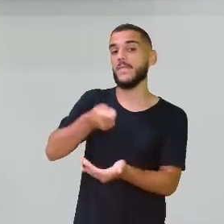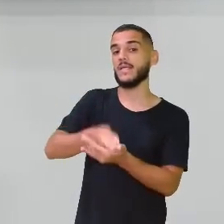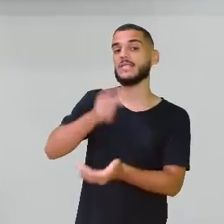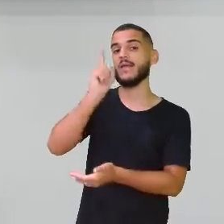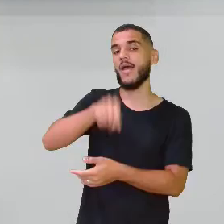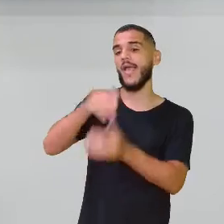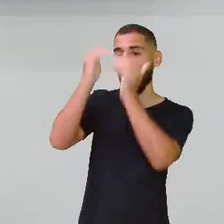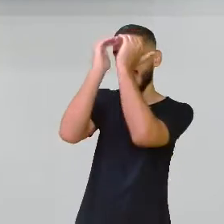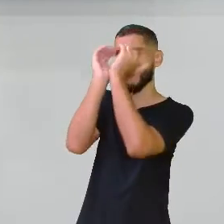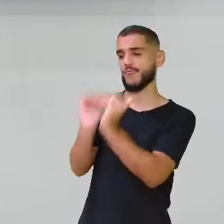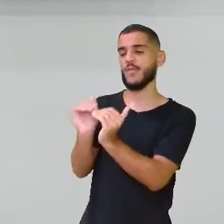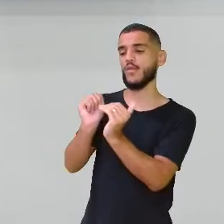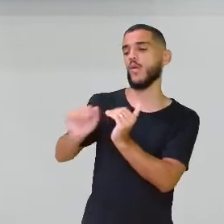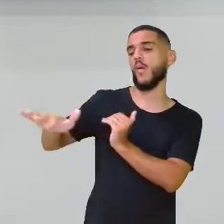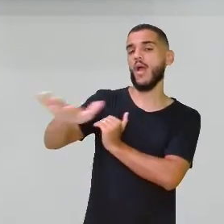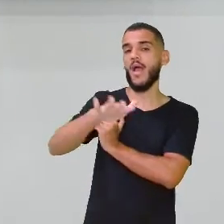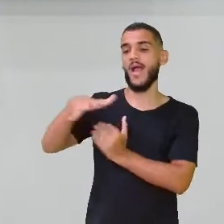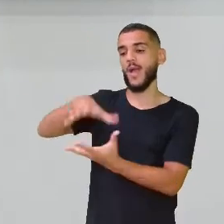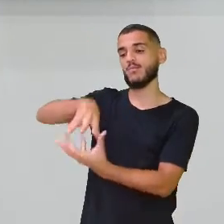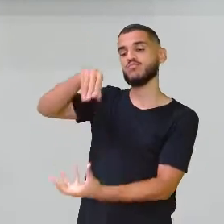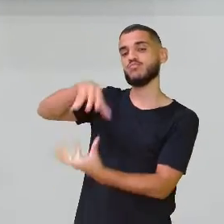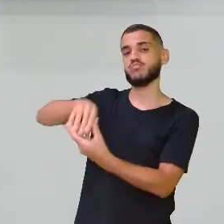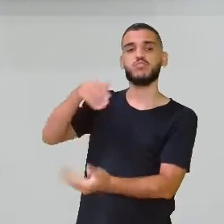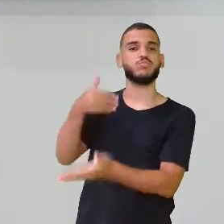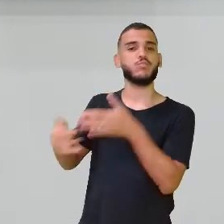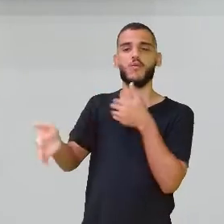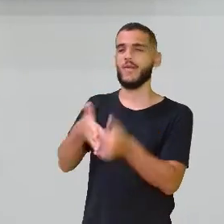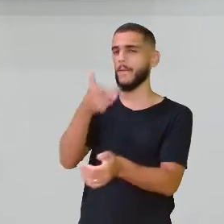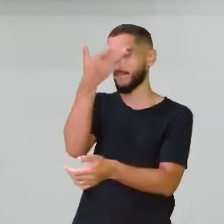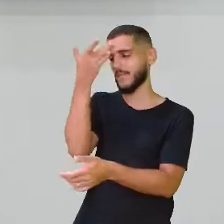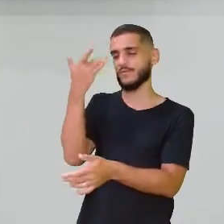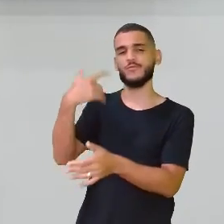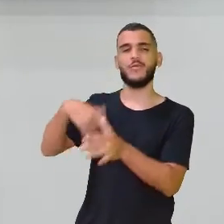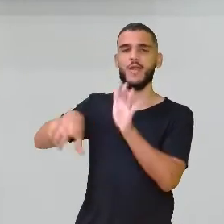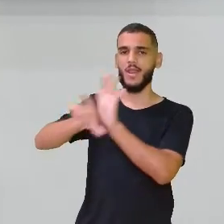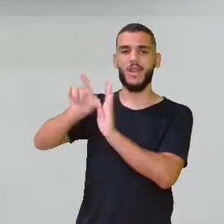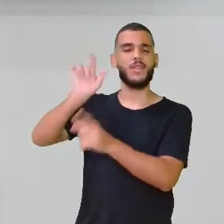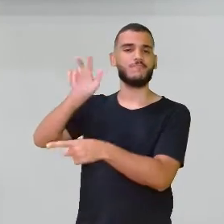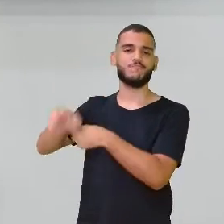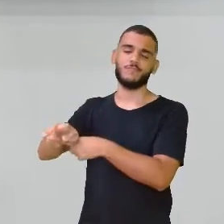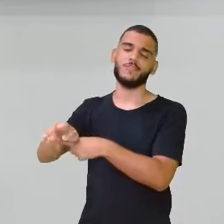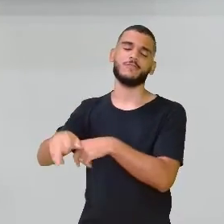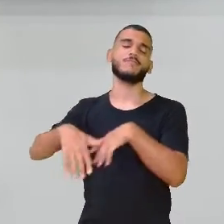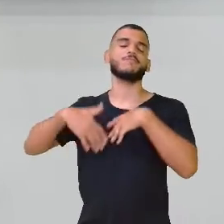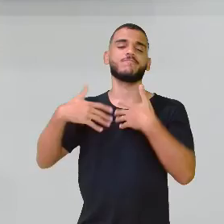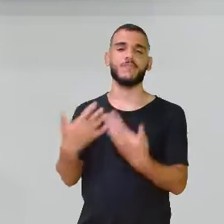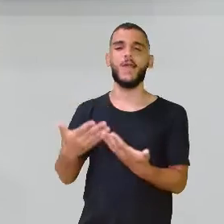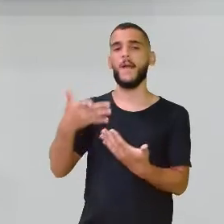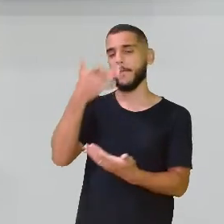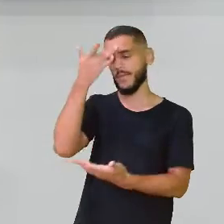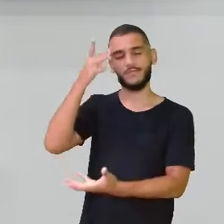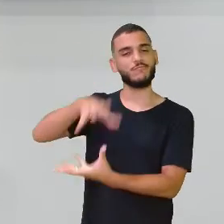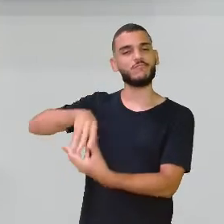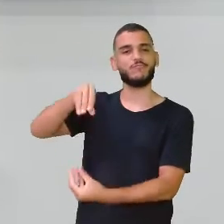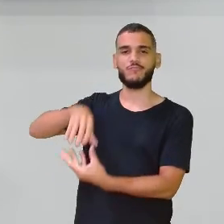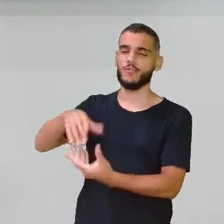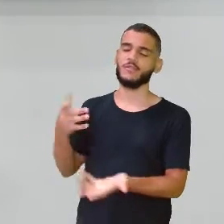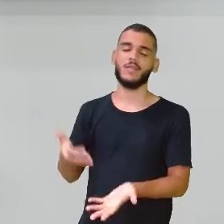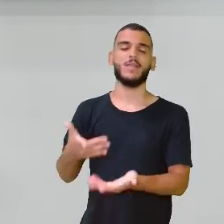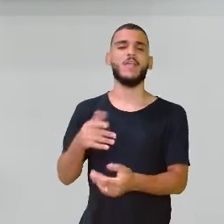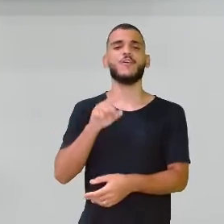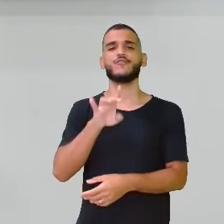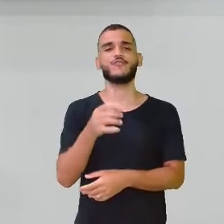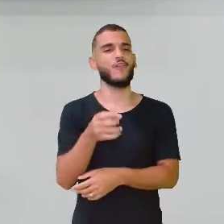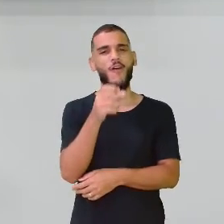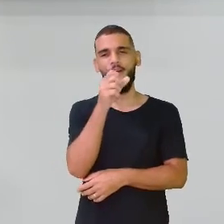nosso respeito é com todo e qualquer idoso e idosa, tá? Não é meu avô, não é